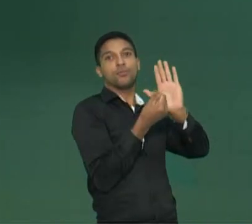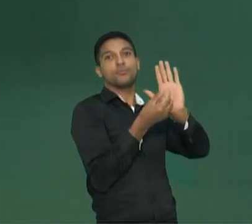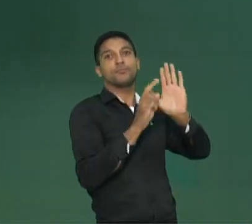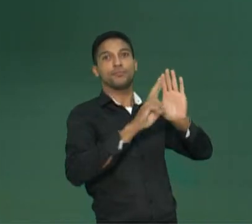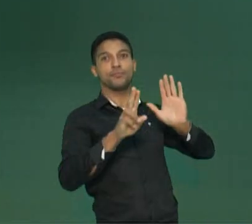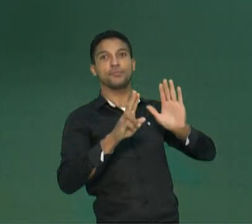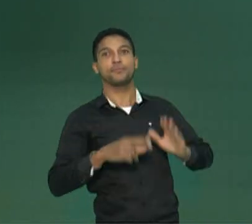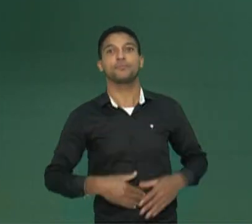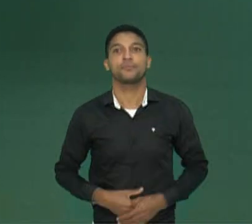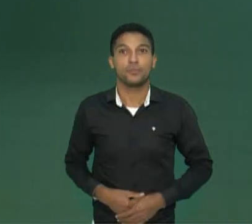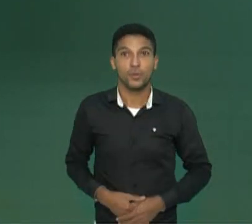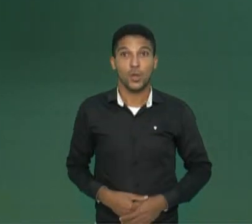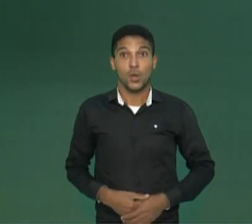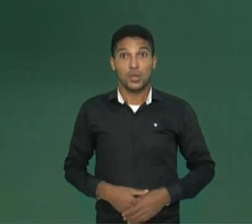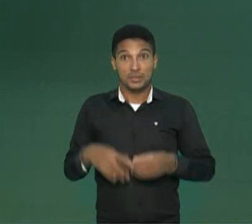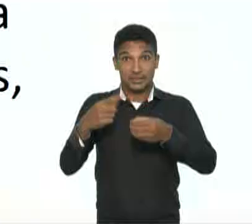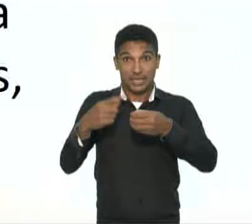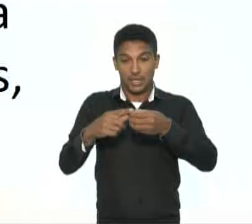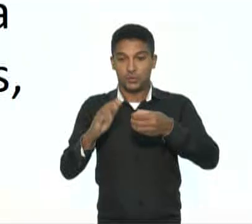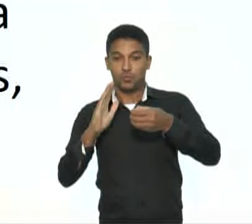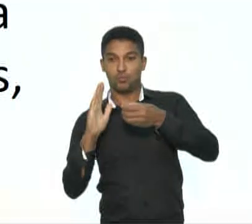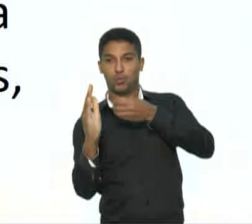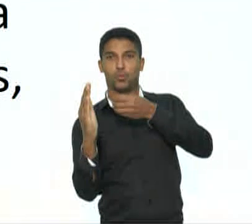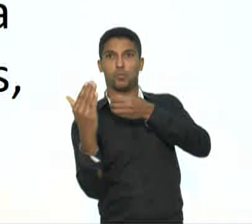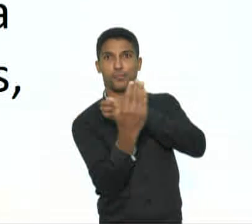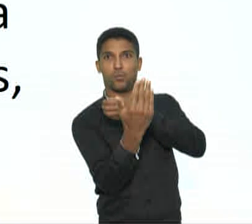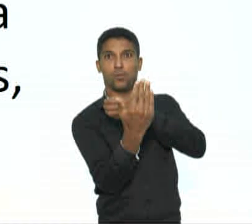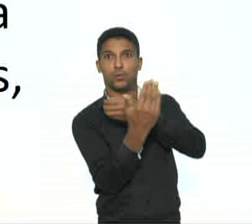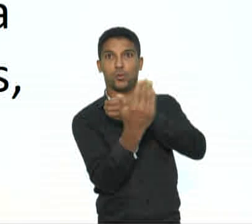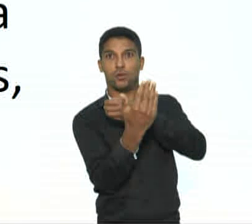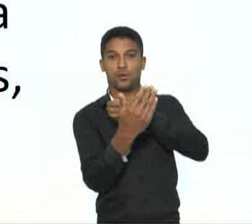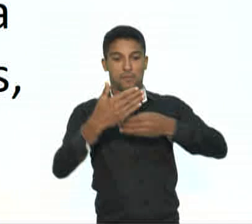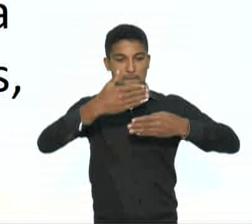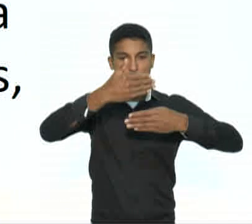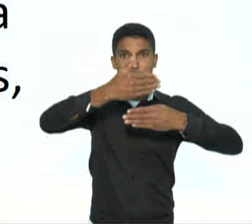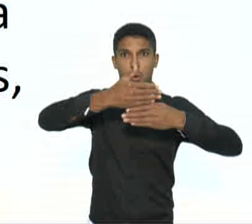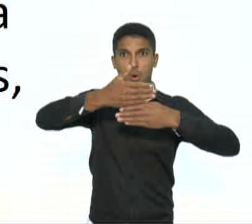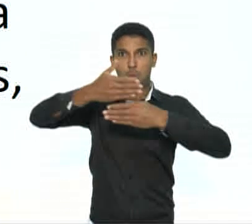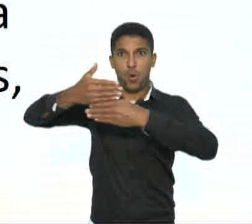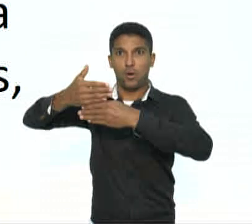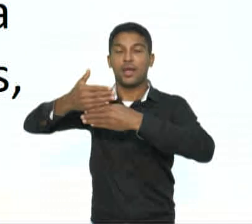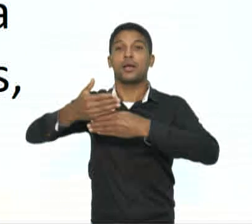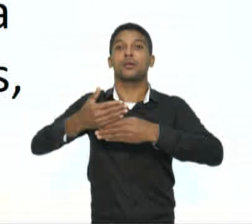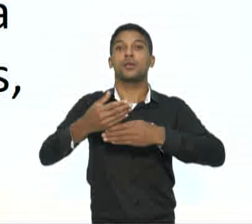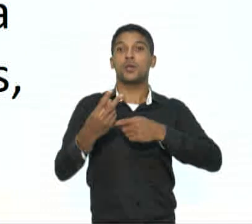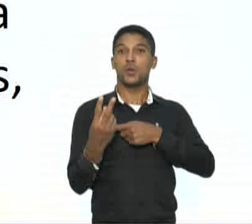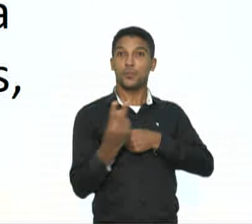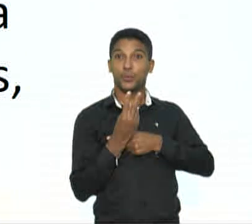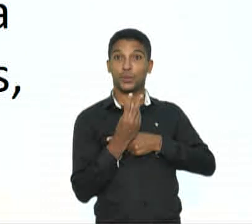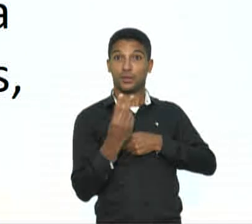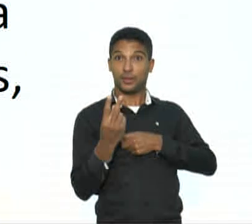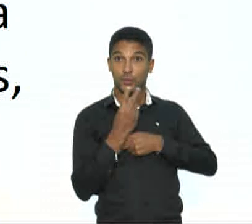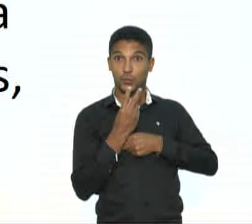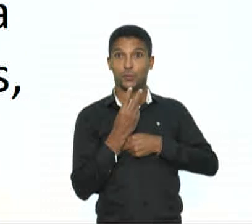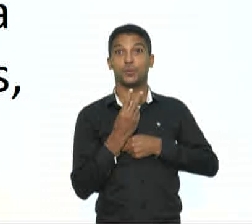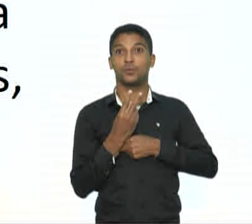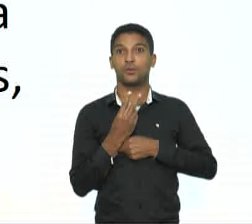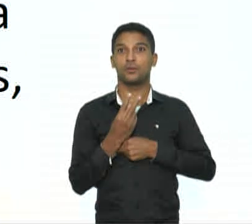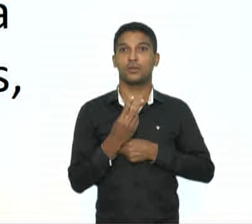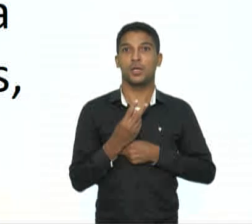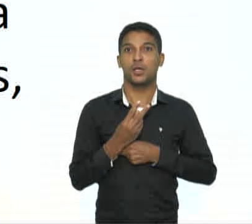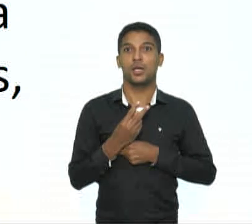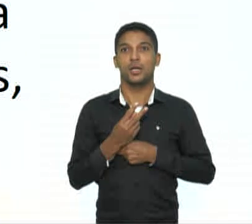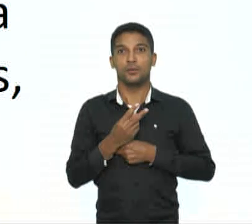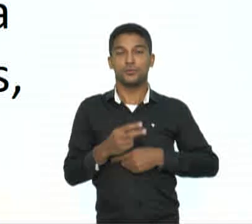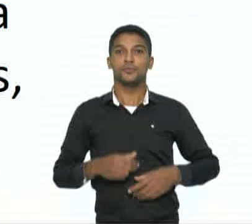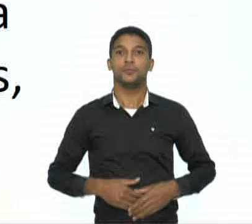proteção contra os invasores. Além disso, esse tipo de igreja foi construído para atender e acomodar os fiéis que vinham aos encontros nos grandes